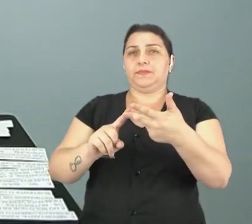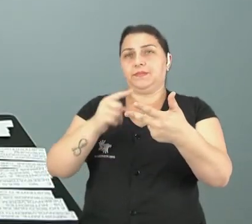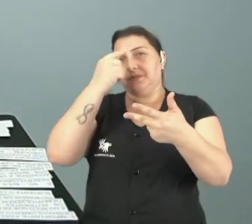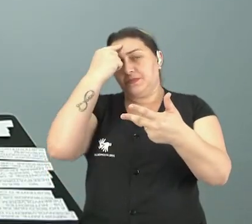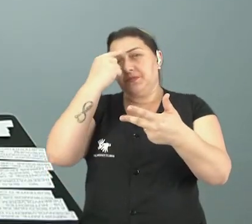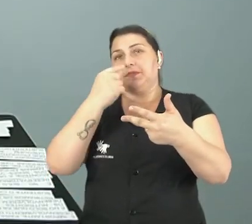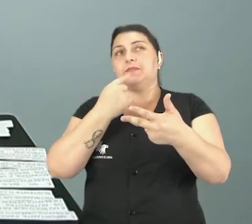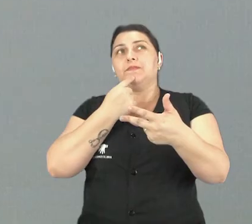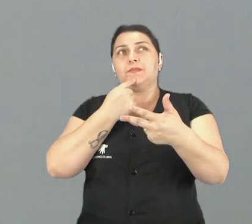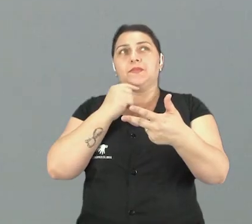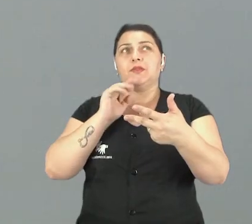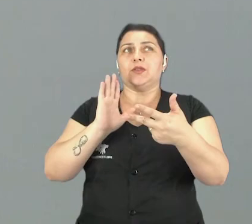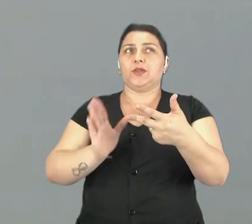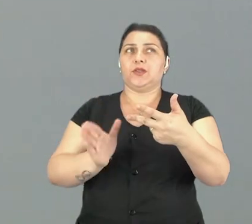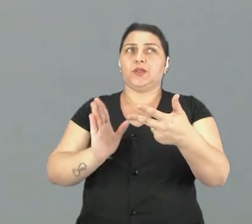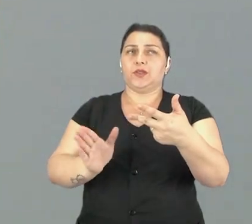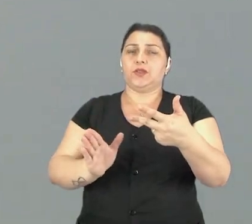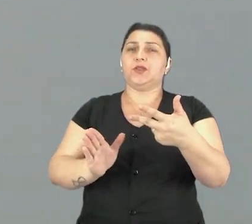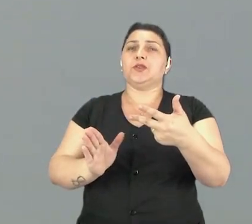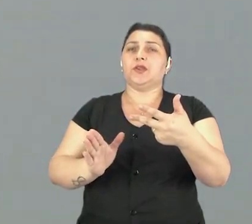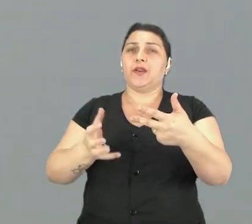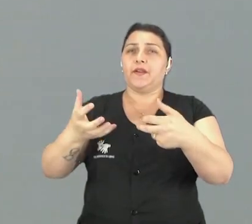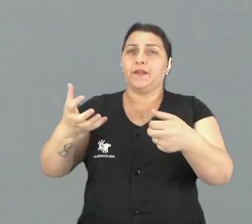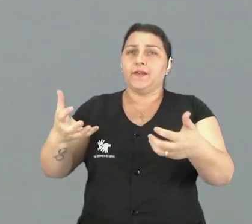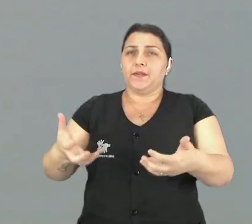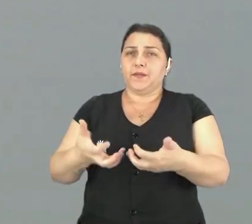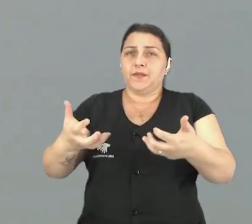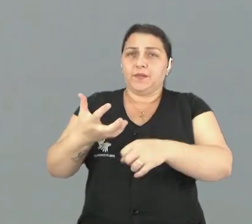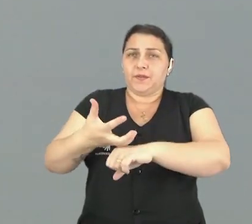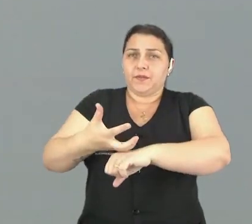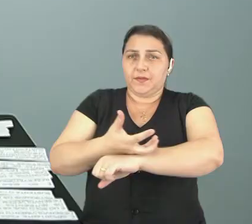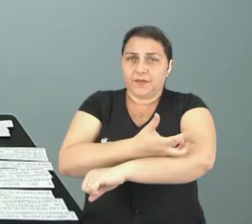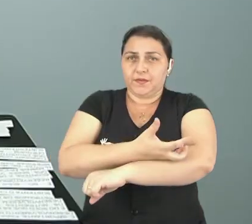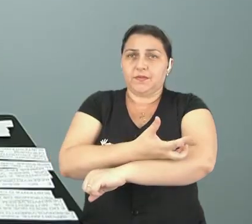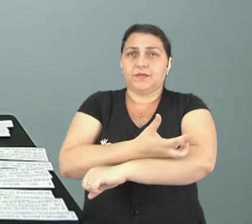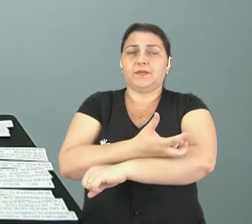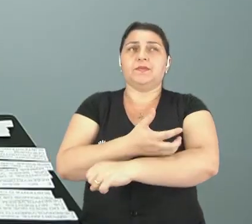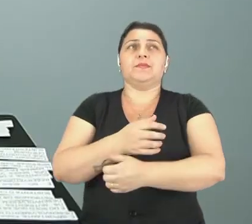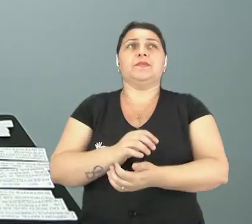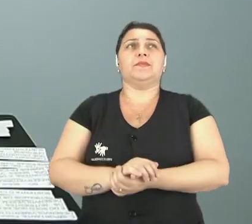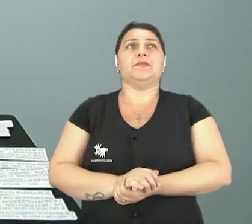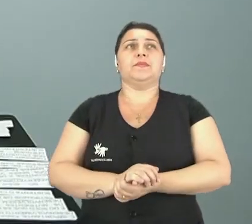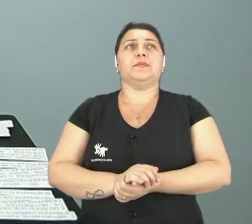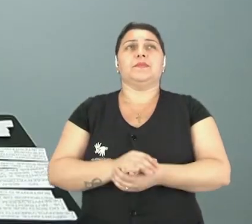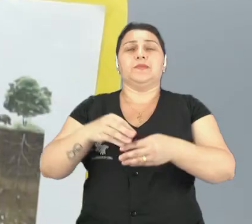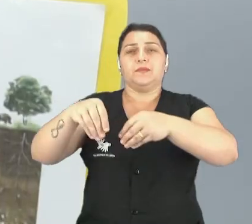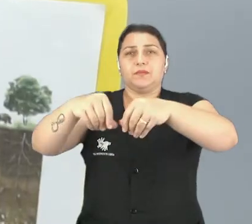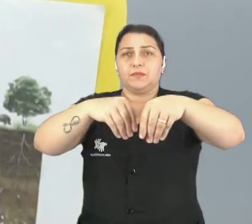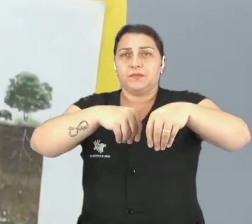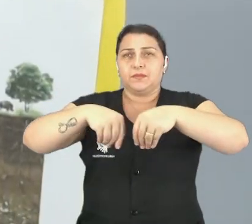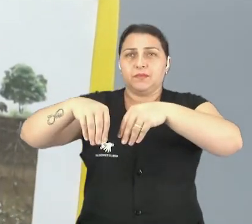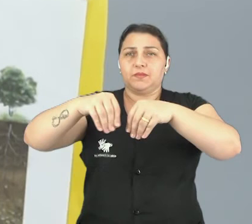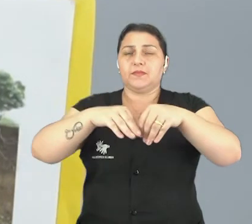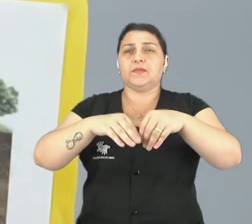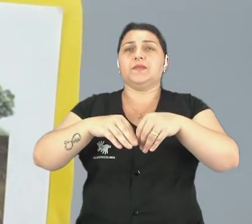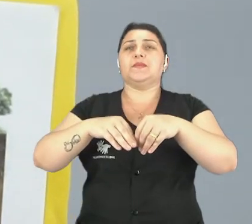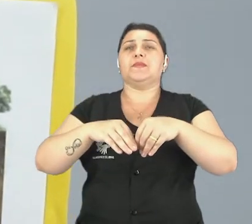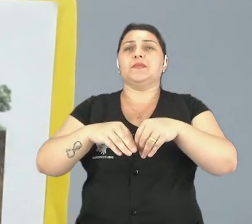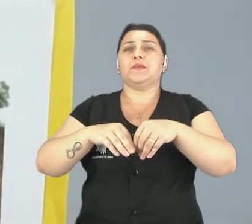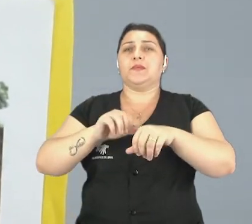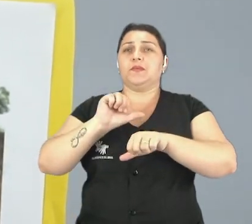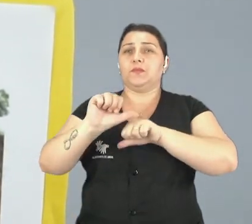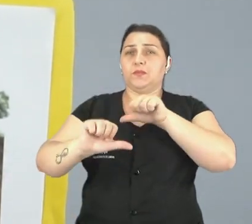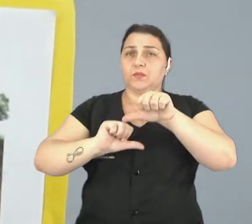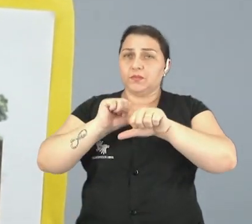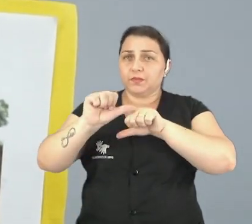na terceira, olha, já tem um pouco de vegetação, certo? E o solo vai